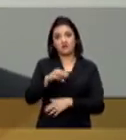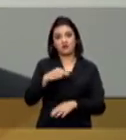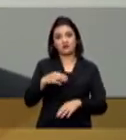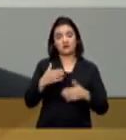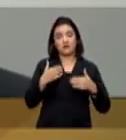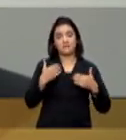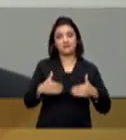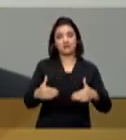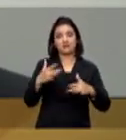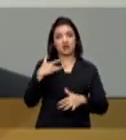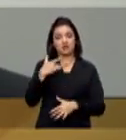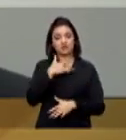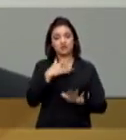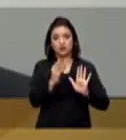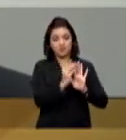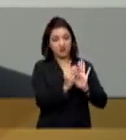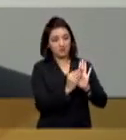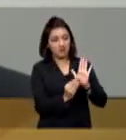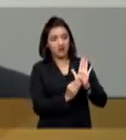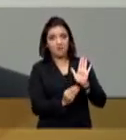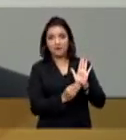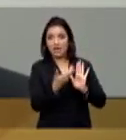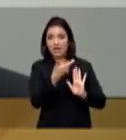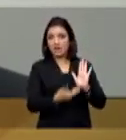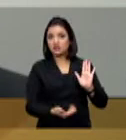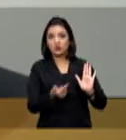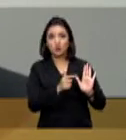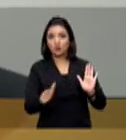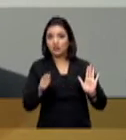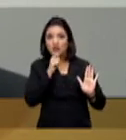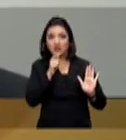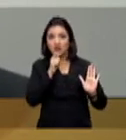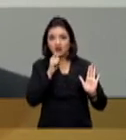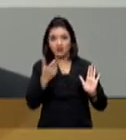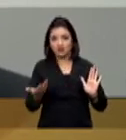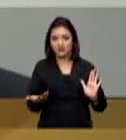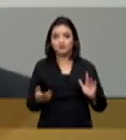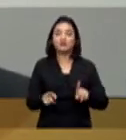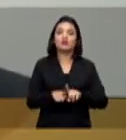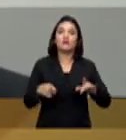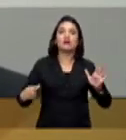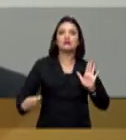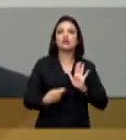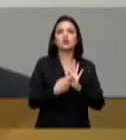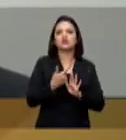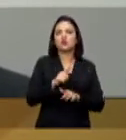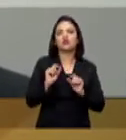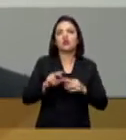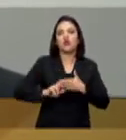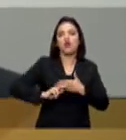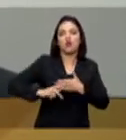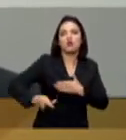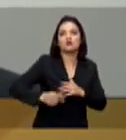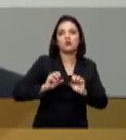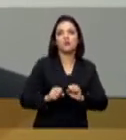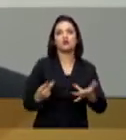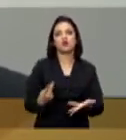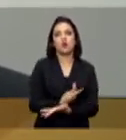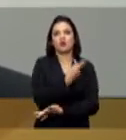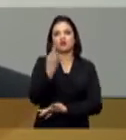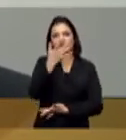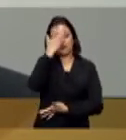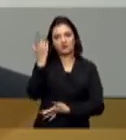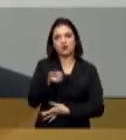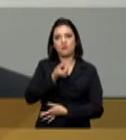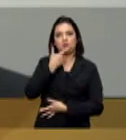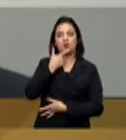número 344 de 98, e não foram descritos satisfatoriamente na denúncia os efeitos que o medicamento pode causar no usuário,